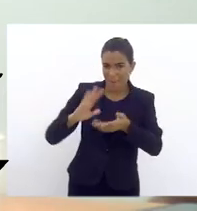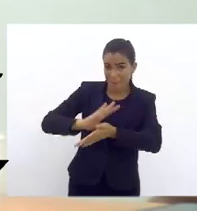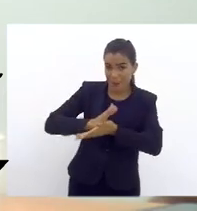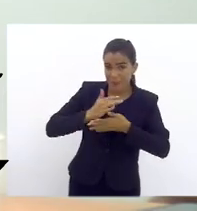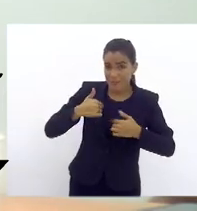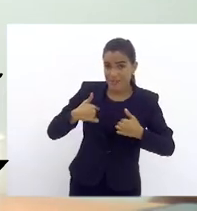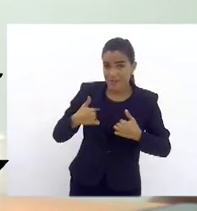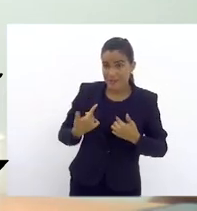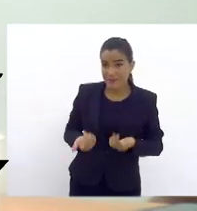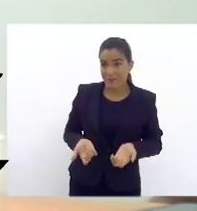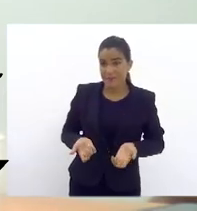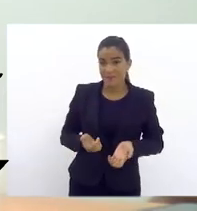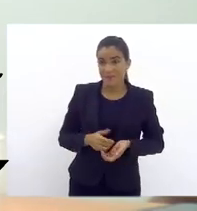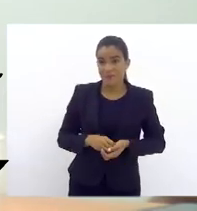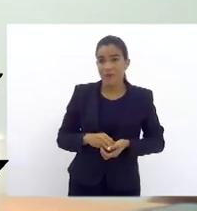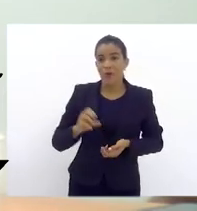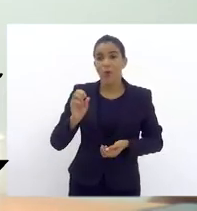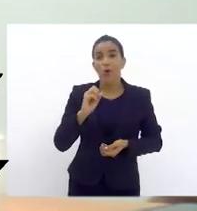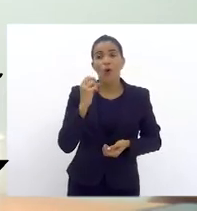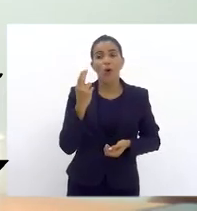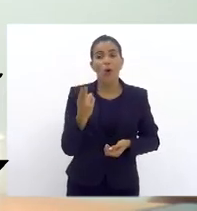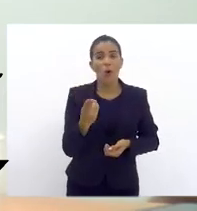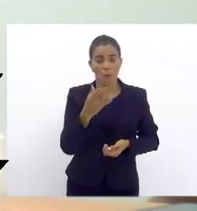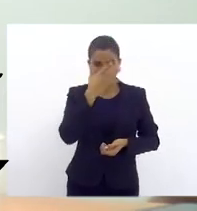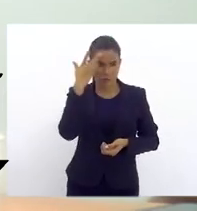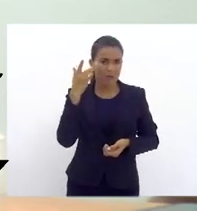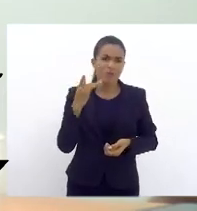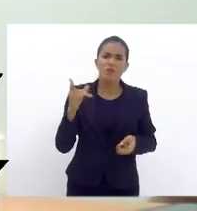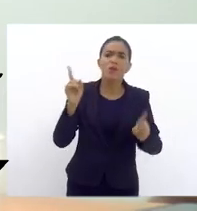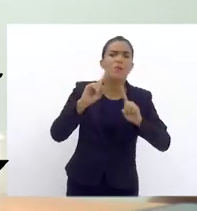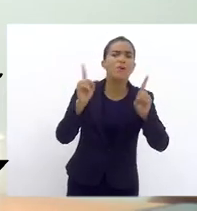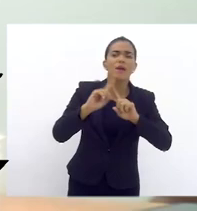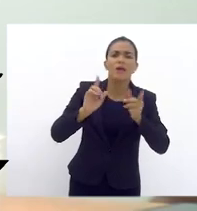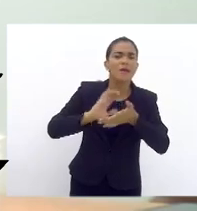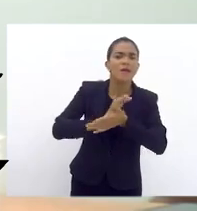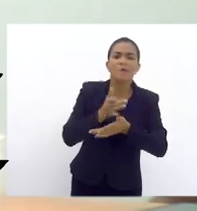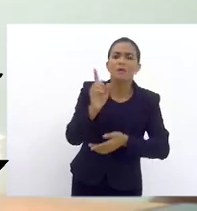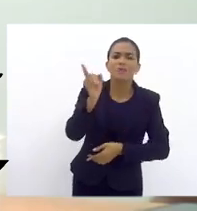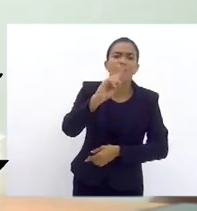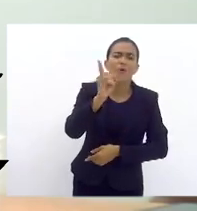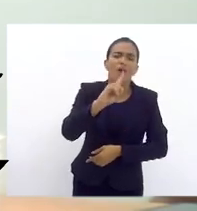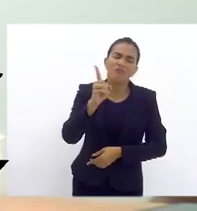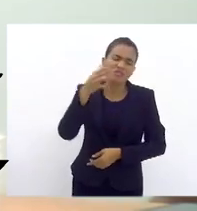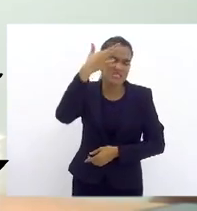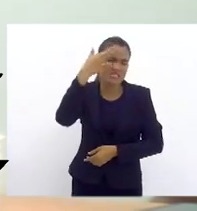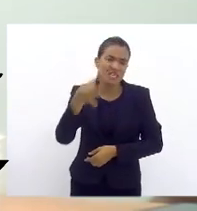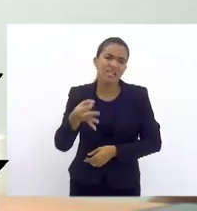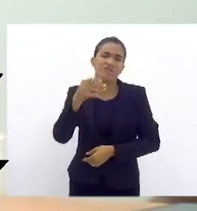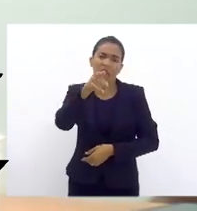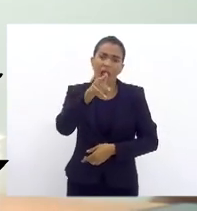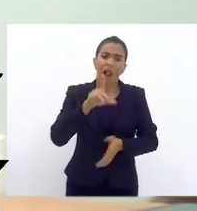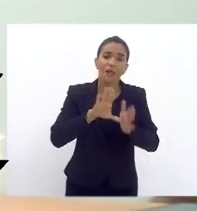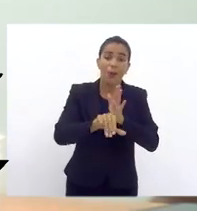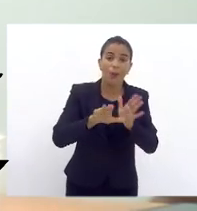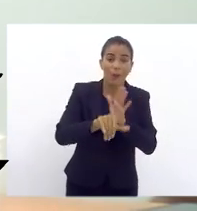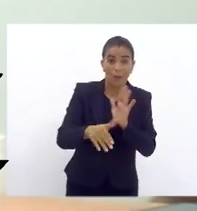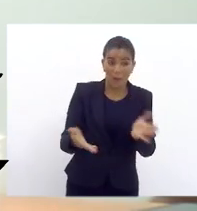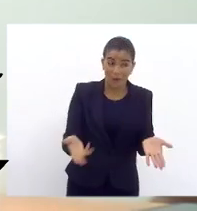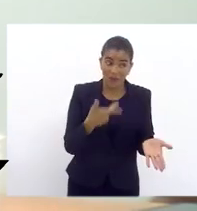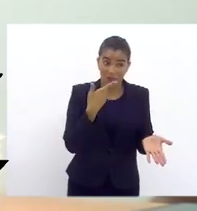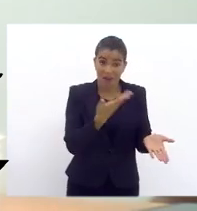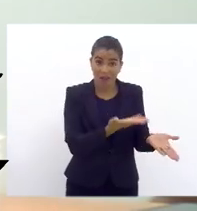preconceito ou alguém falaria assim não não é preconceito não tenha certeza que vocês são ladrões como aqui foi